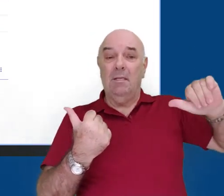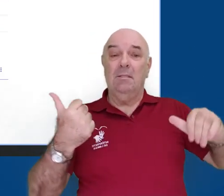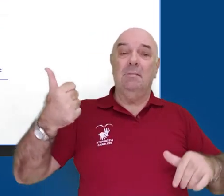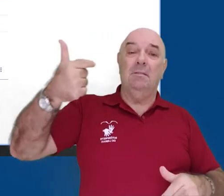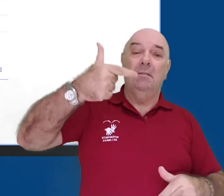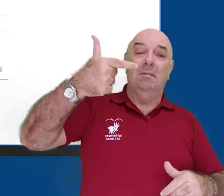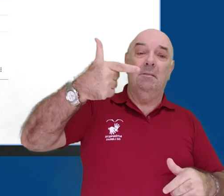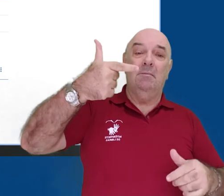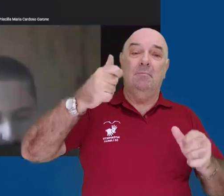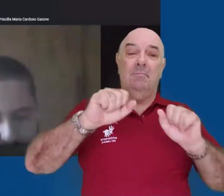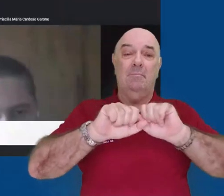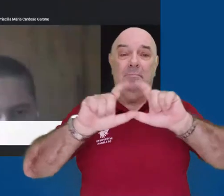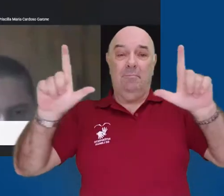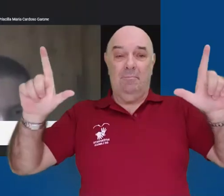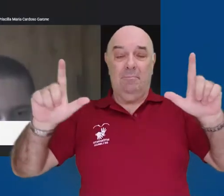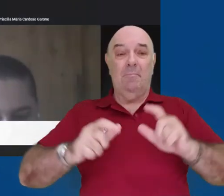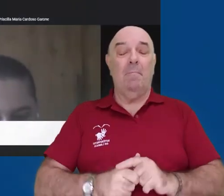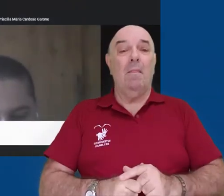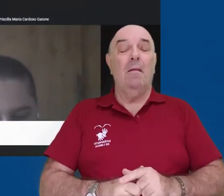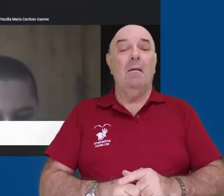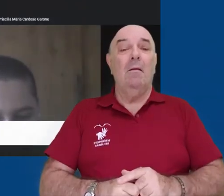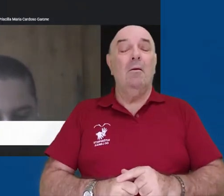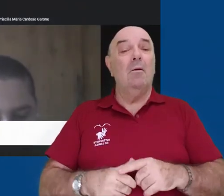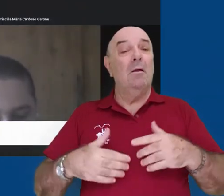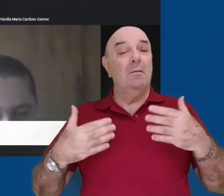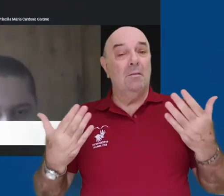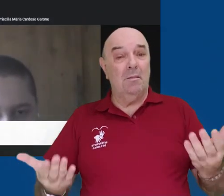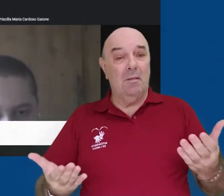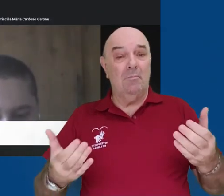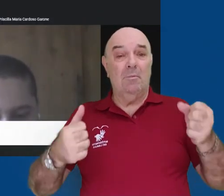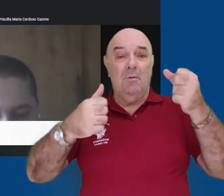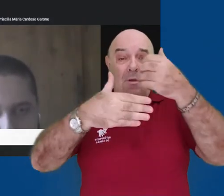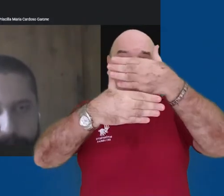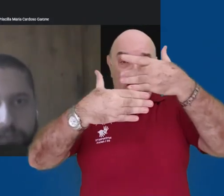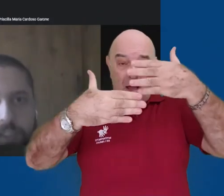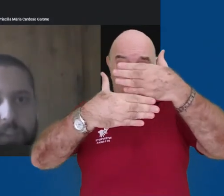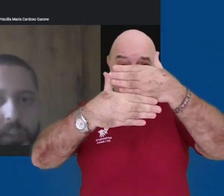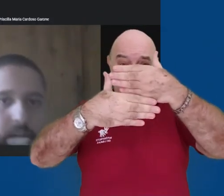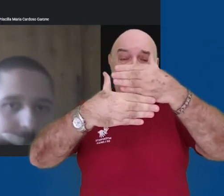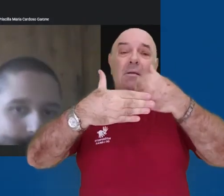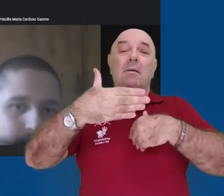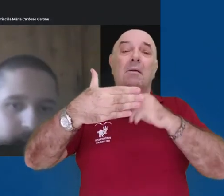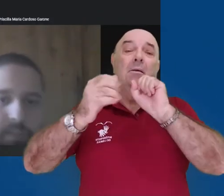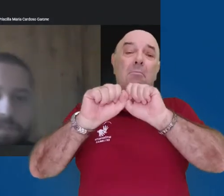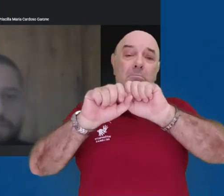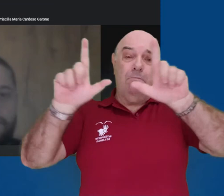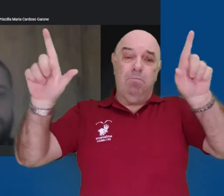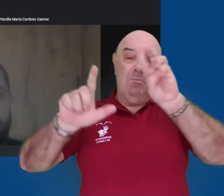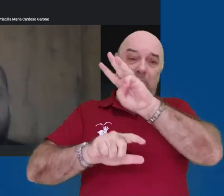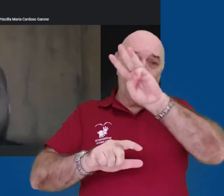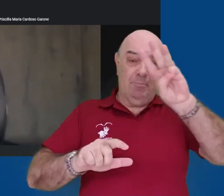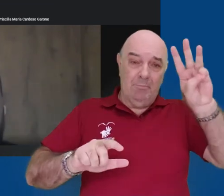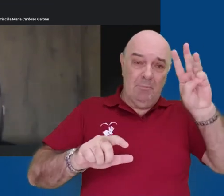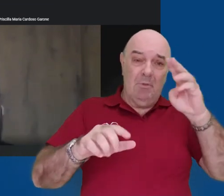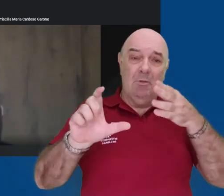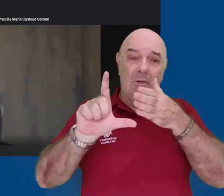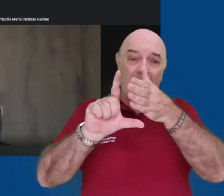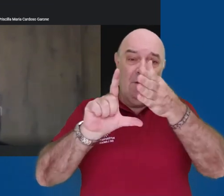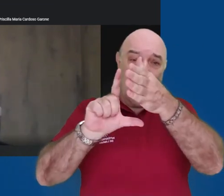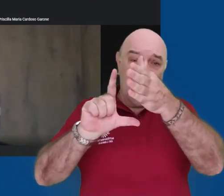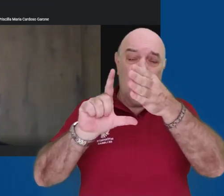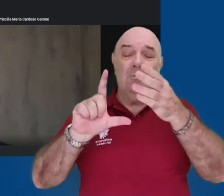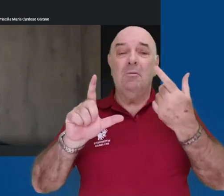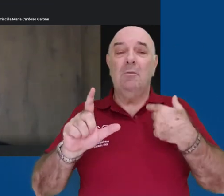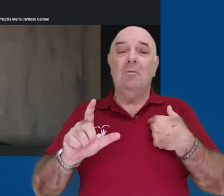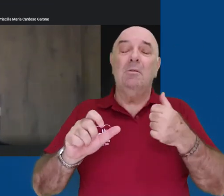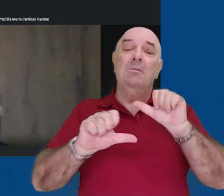a que já estiver sendo transmitida. Durante uma apresentação de aba do Google Chrome, caso você decida compartilhar uma outra aba,